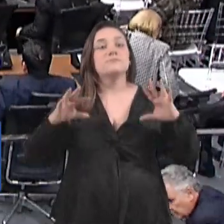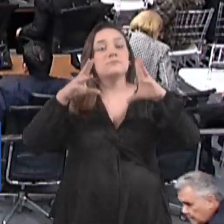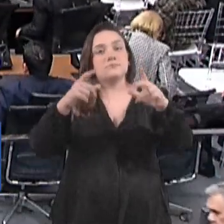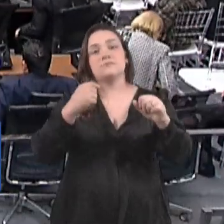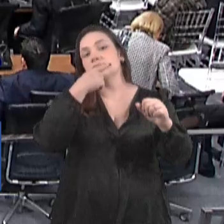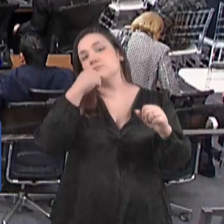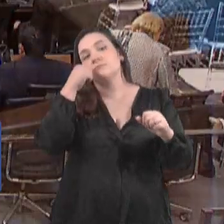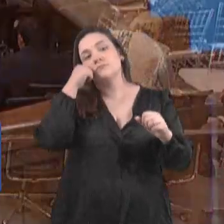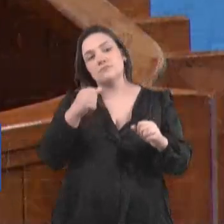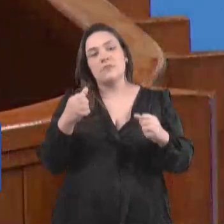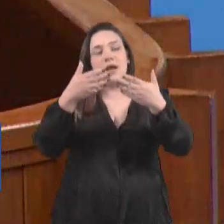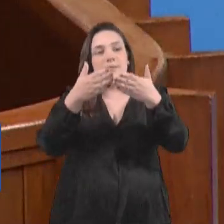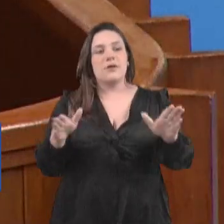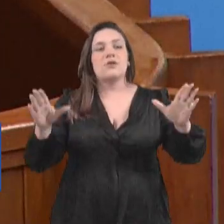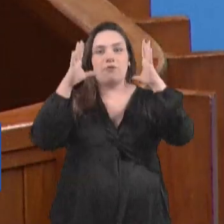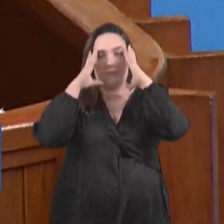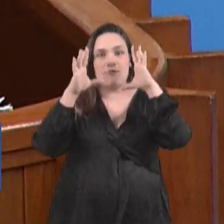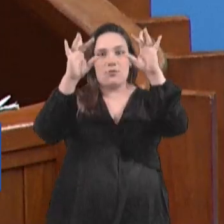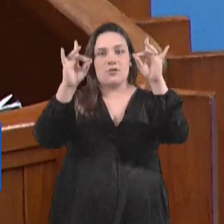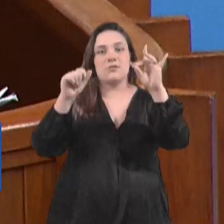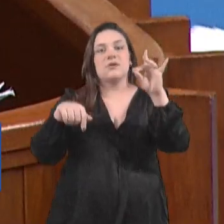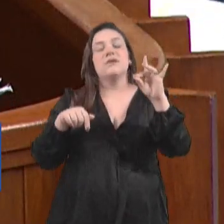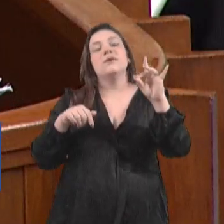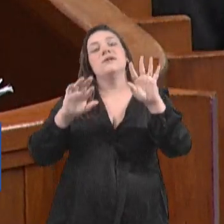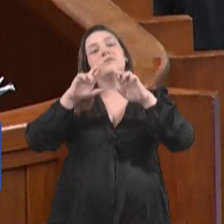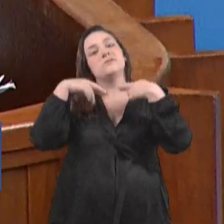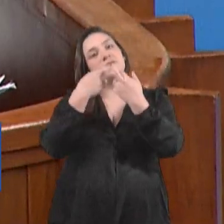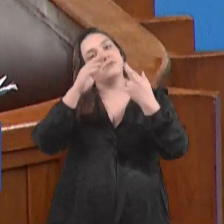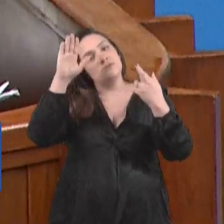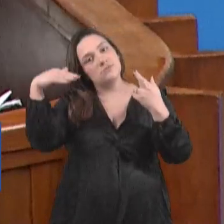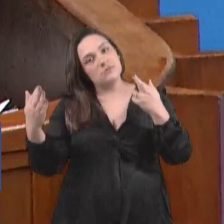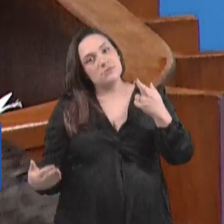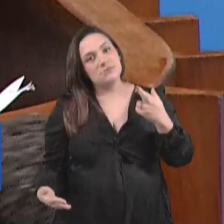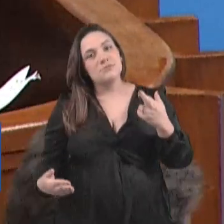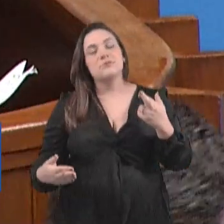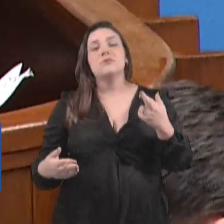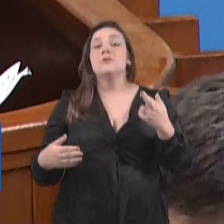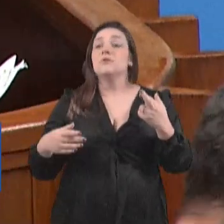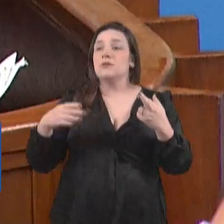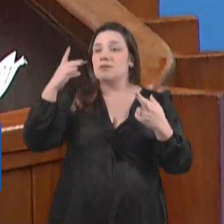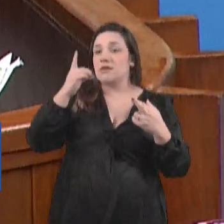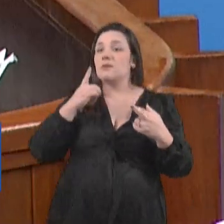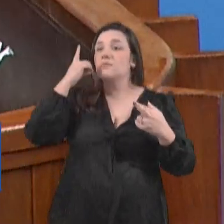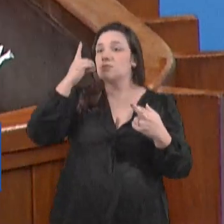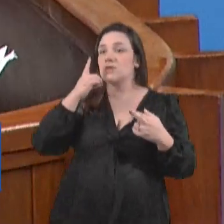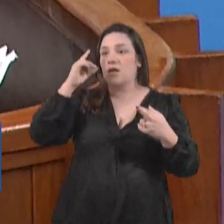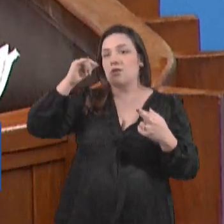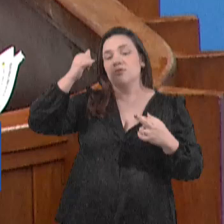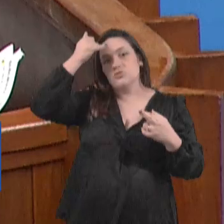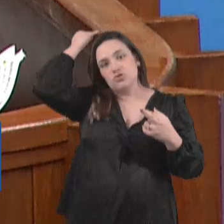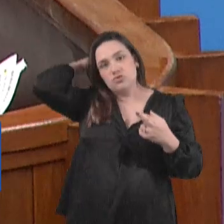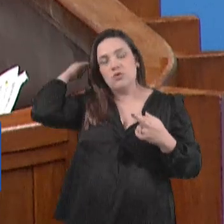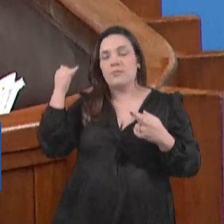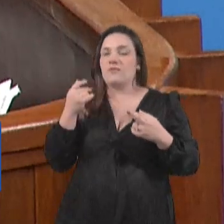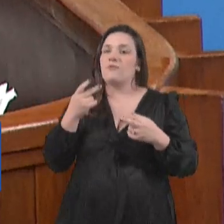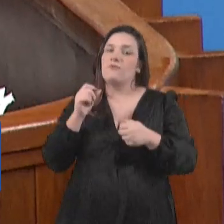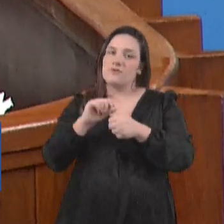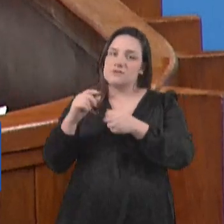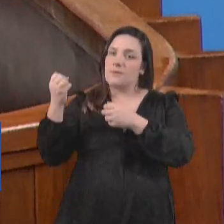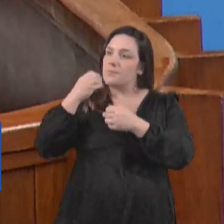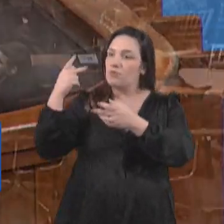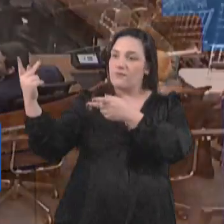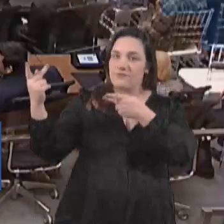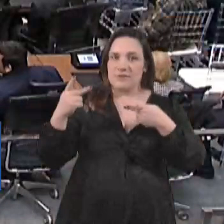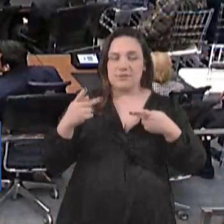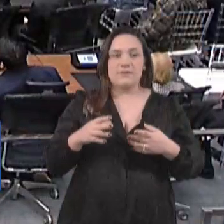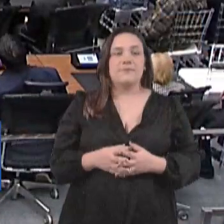Senhoras e senhores, para a abertura oficial desta sessão solene, as boas-vindas, anunciamos o proponente, deputado Júnior